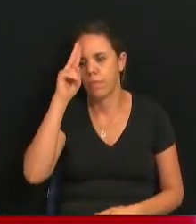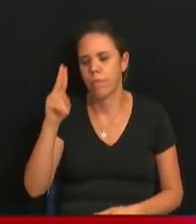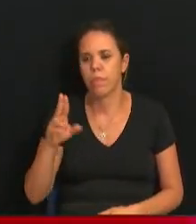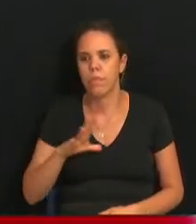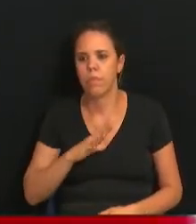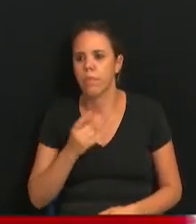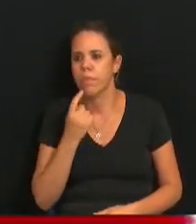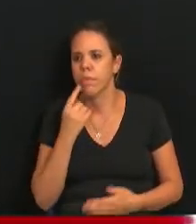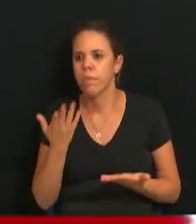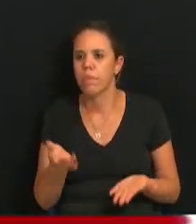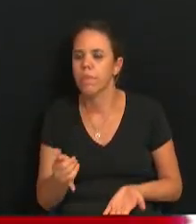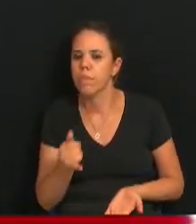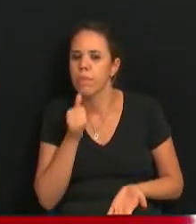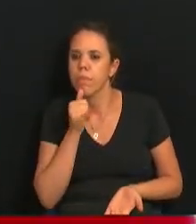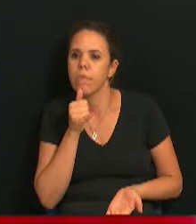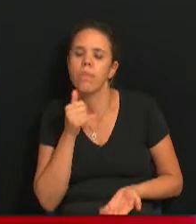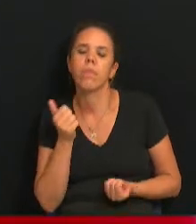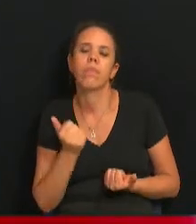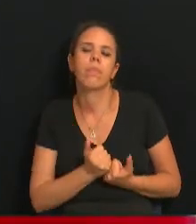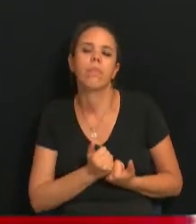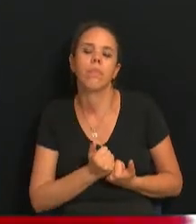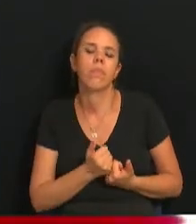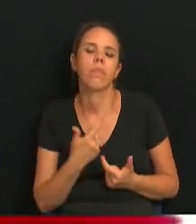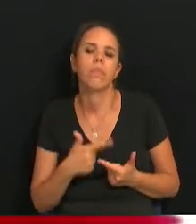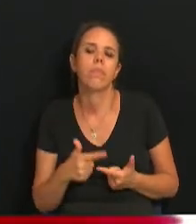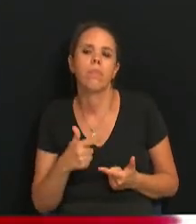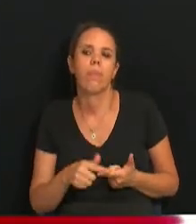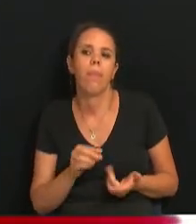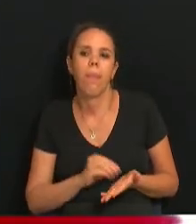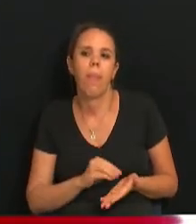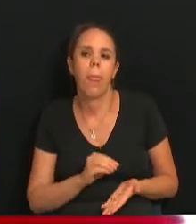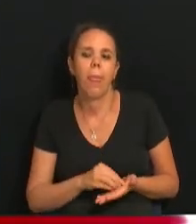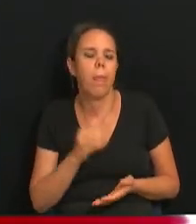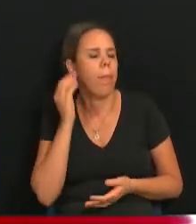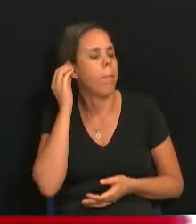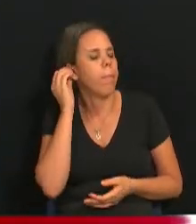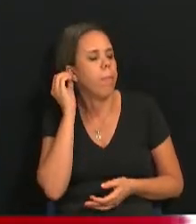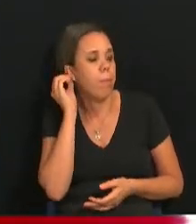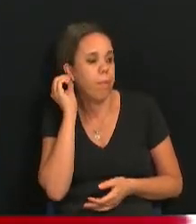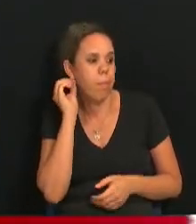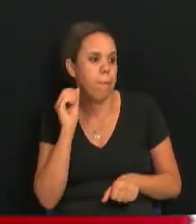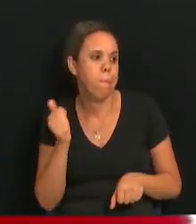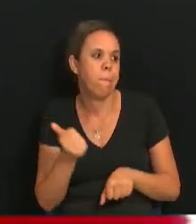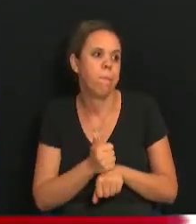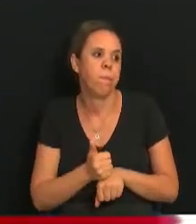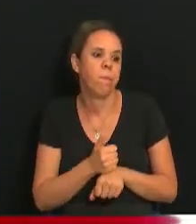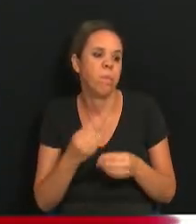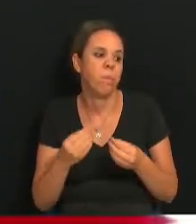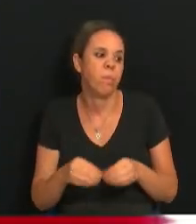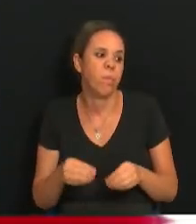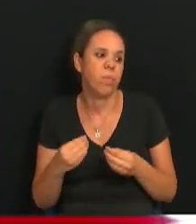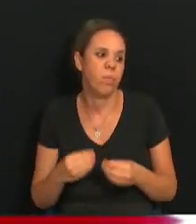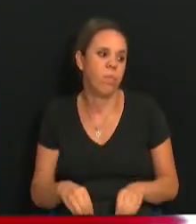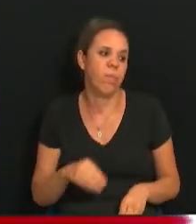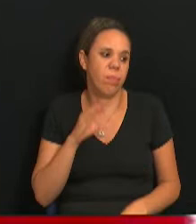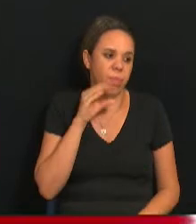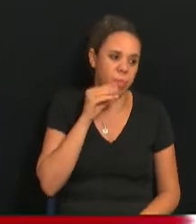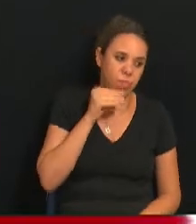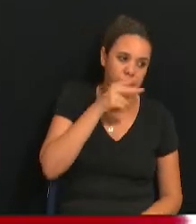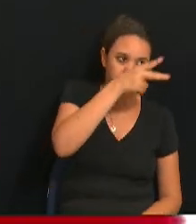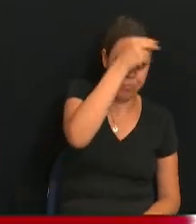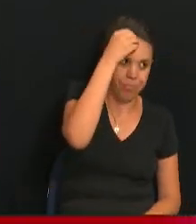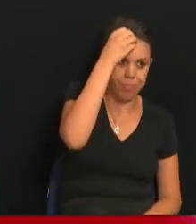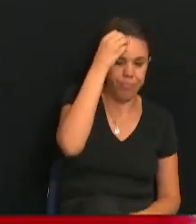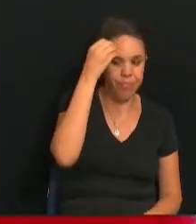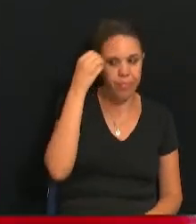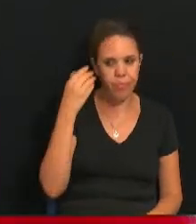Campinas. E essa precarização, né, do nosso cargo, ela afeta diretamente o serviço público